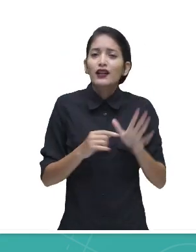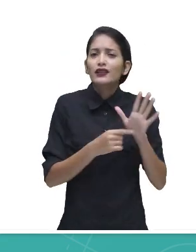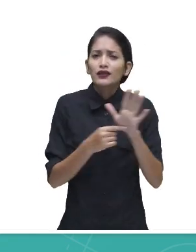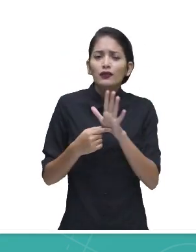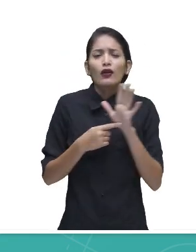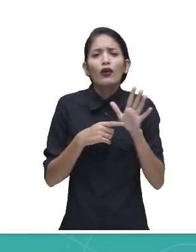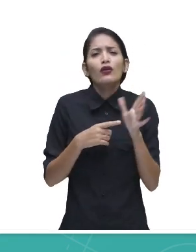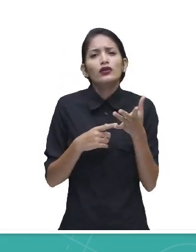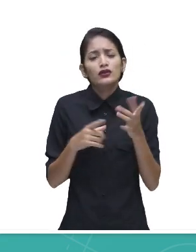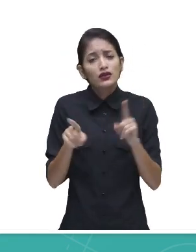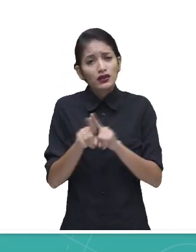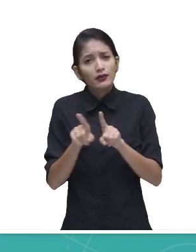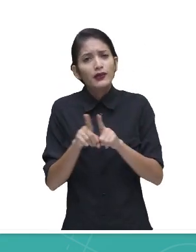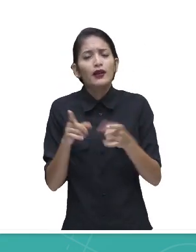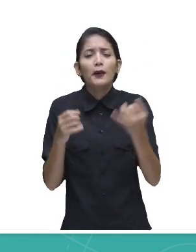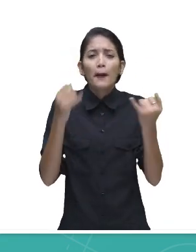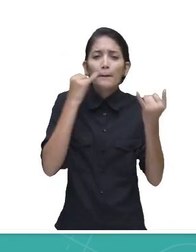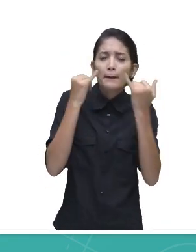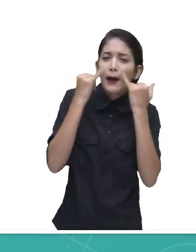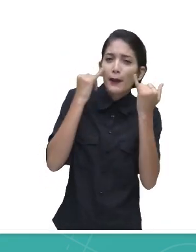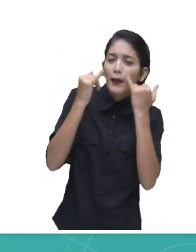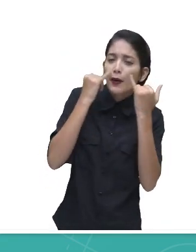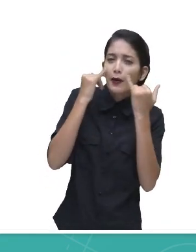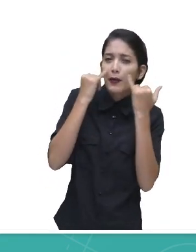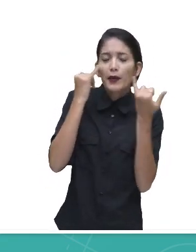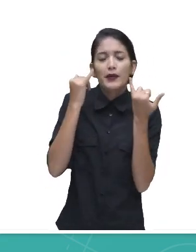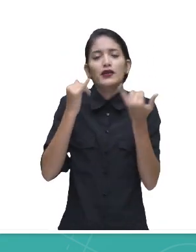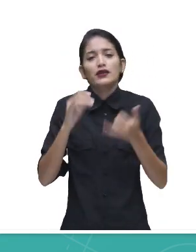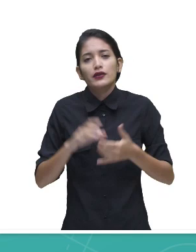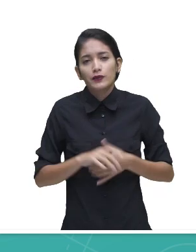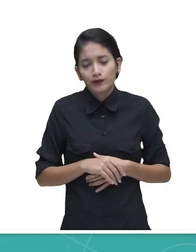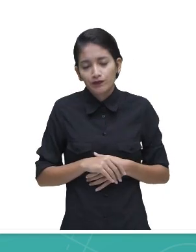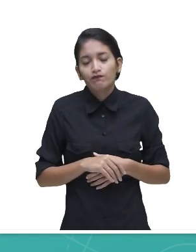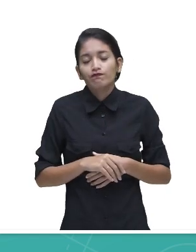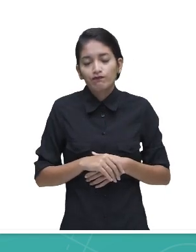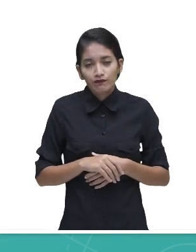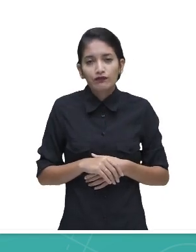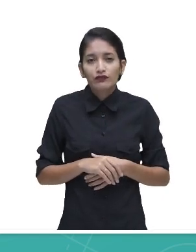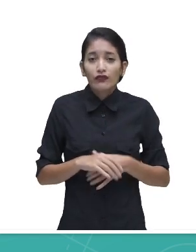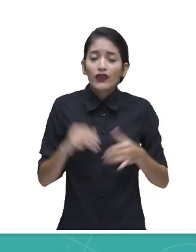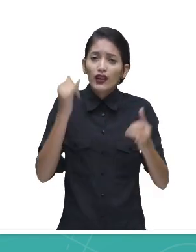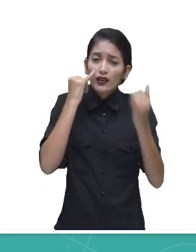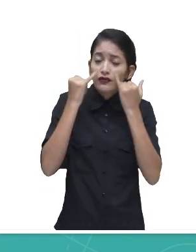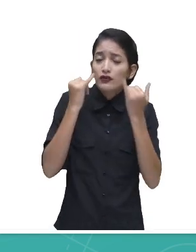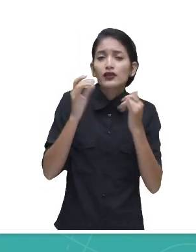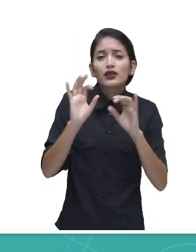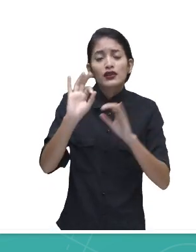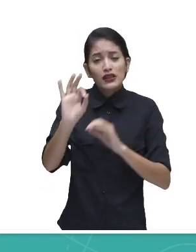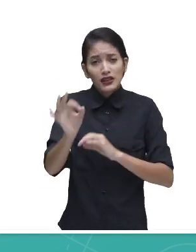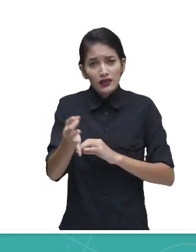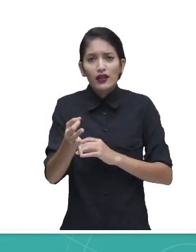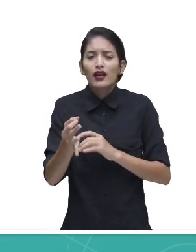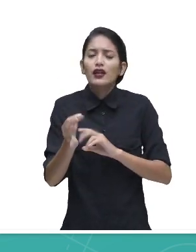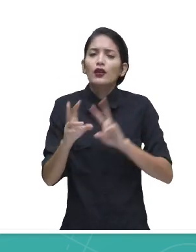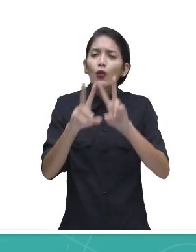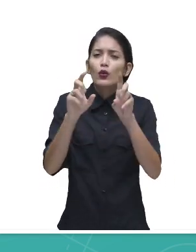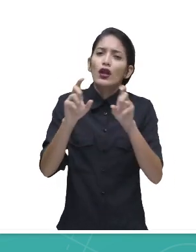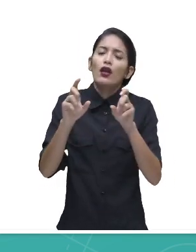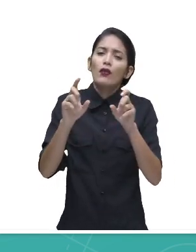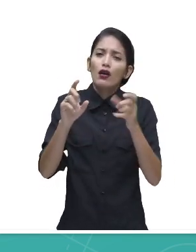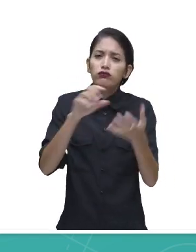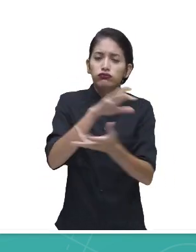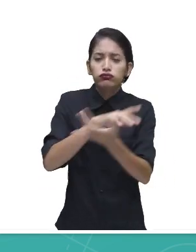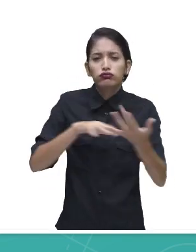tenha mais informações, né? Informações mais adequadas sobre o universo,